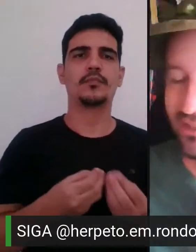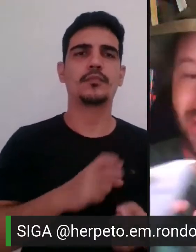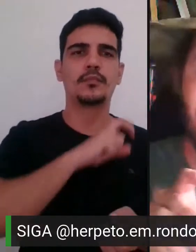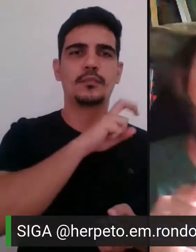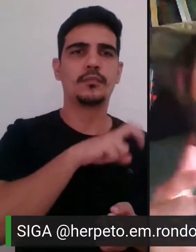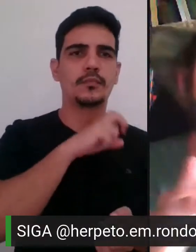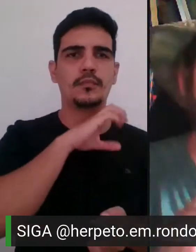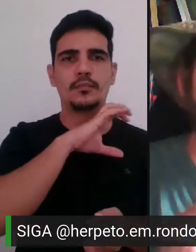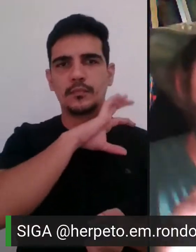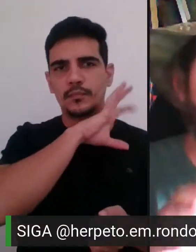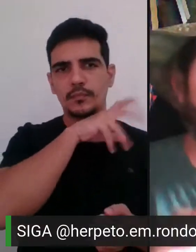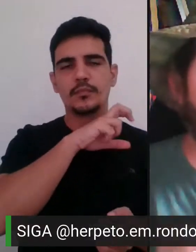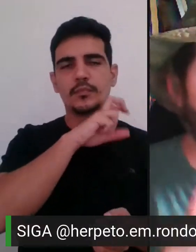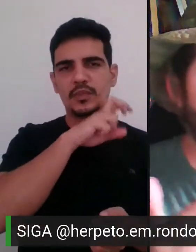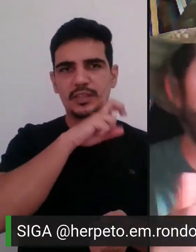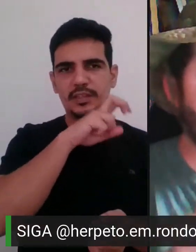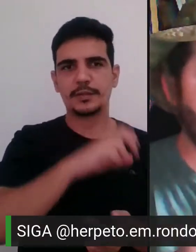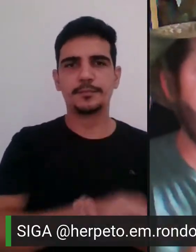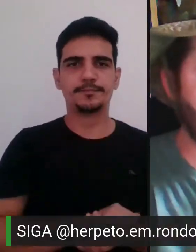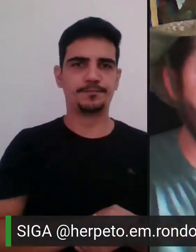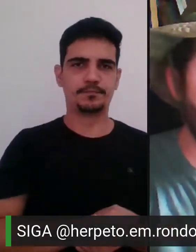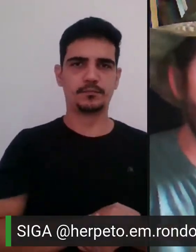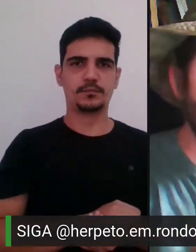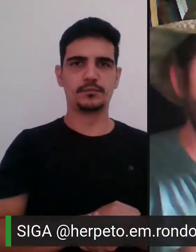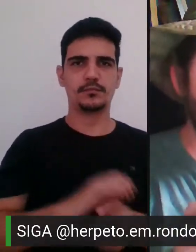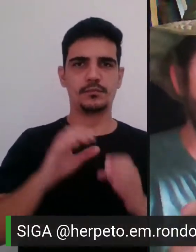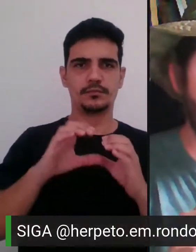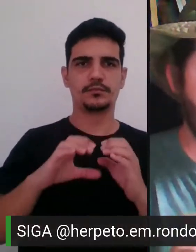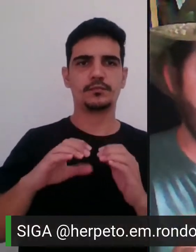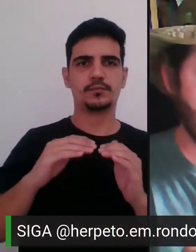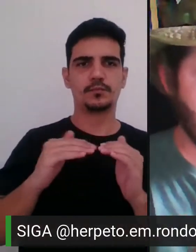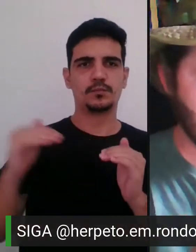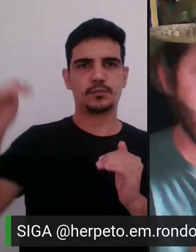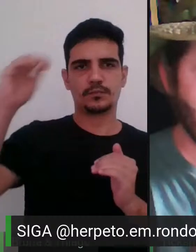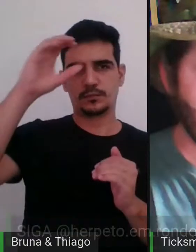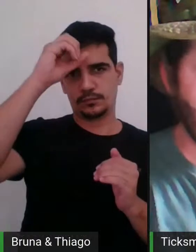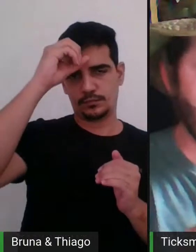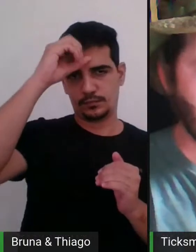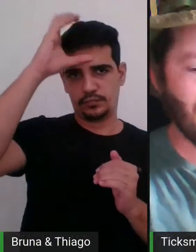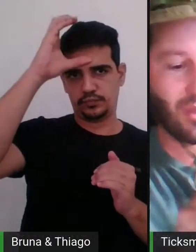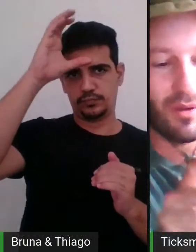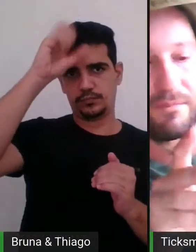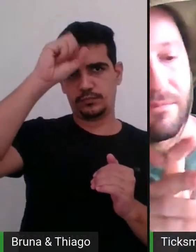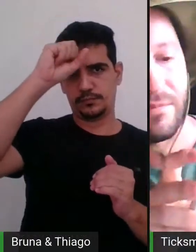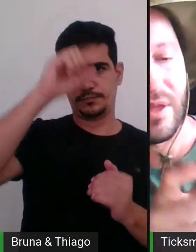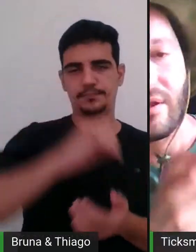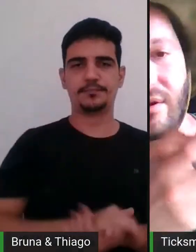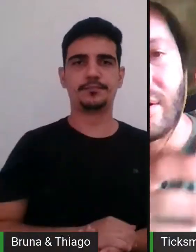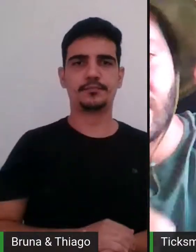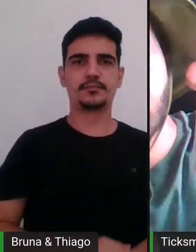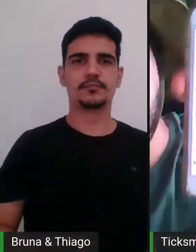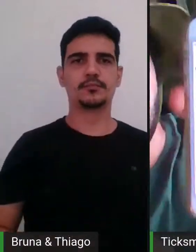peçonhentos, né? Eu acho que isso é bem legal, enriquece bastante aí o aprendizado de vocês. Aqui, ó.